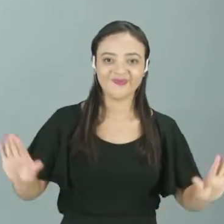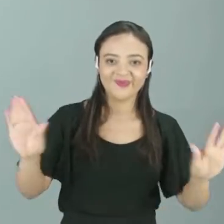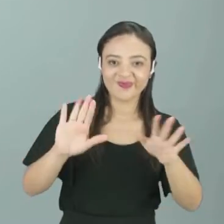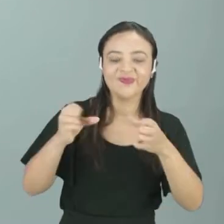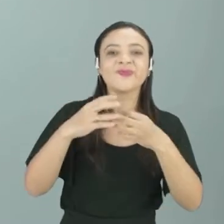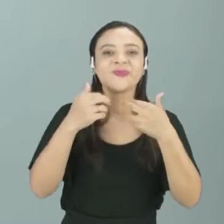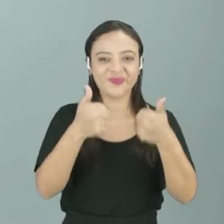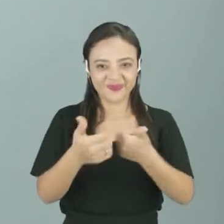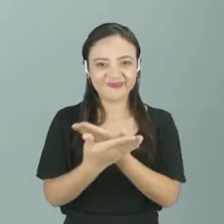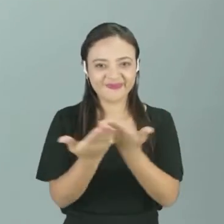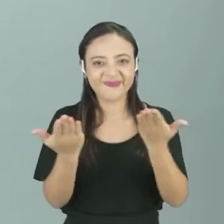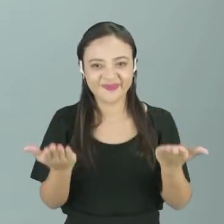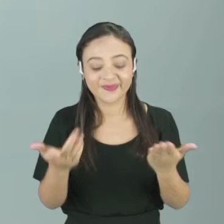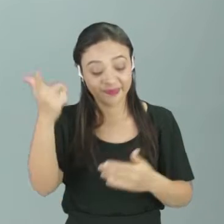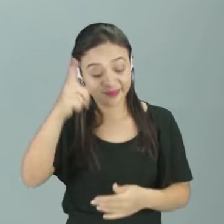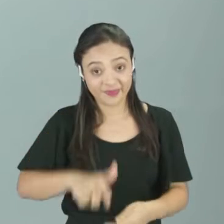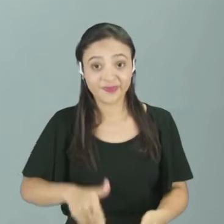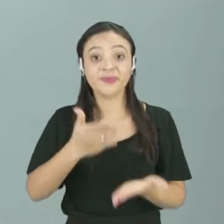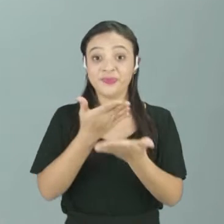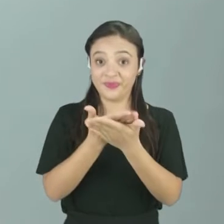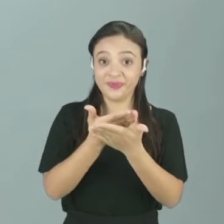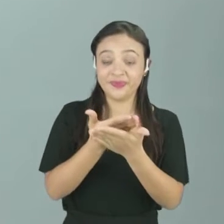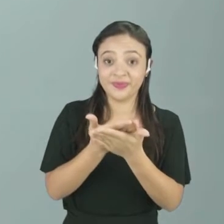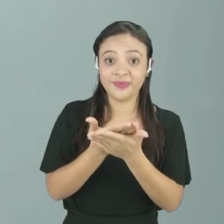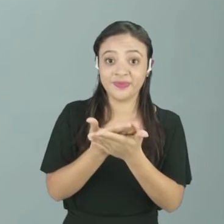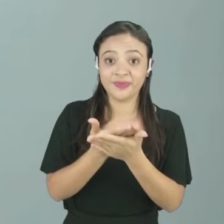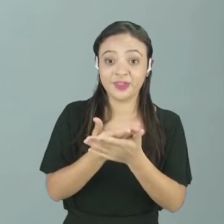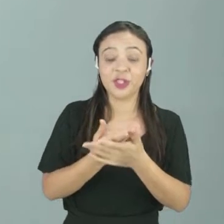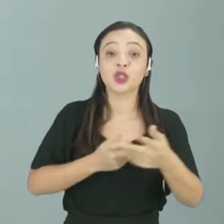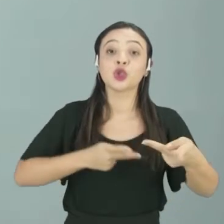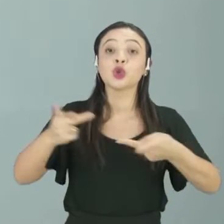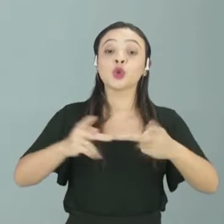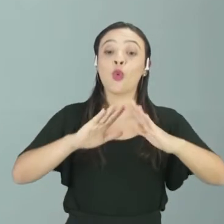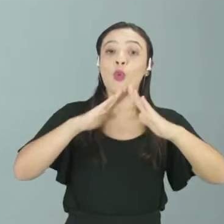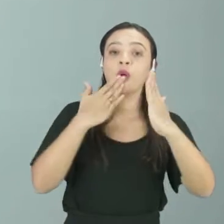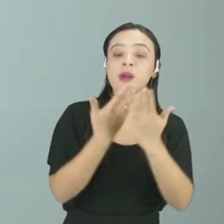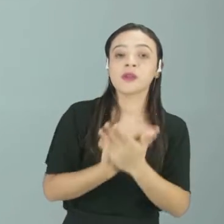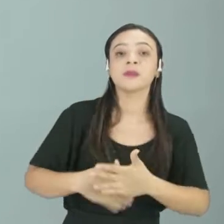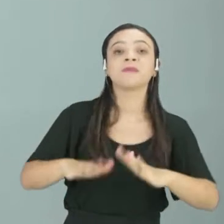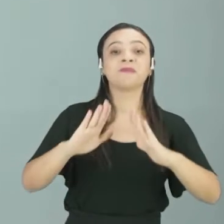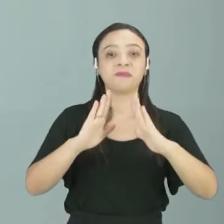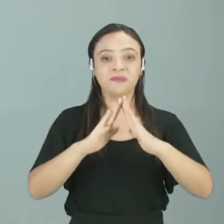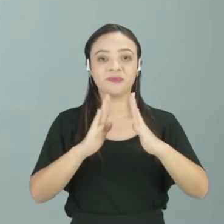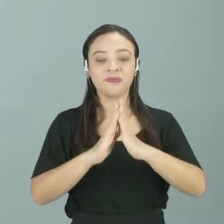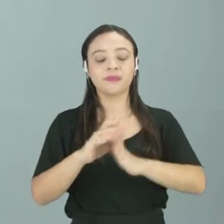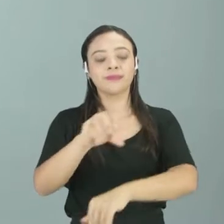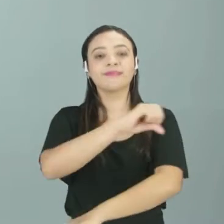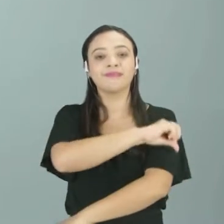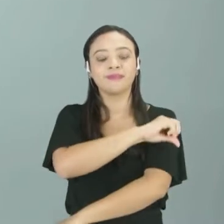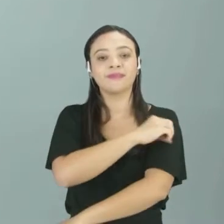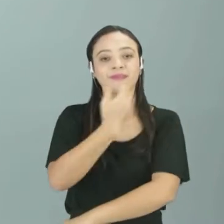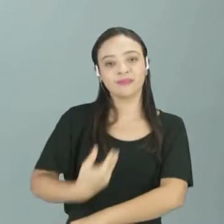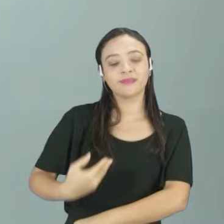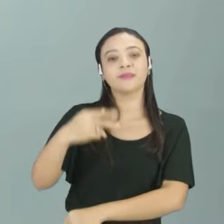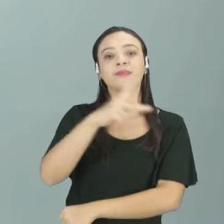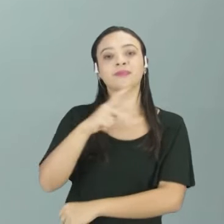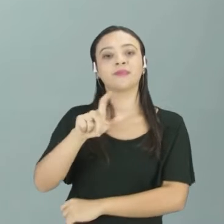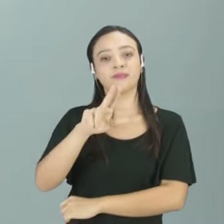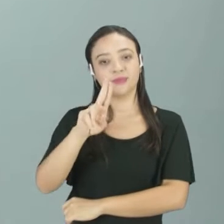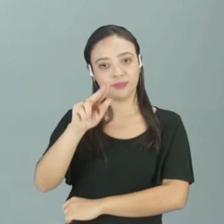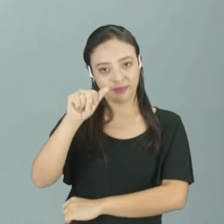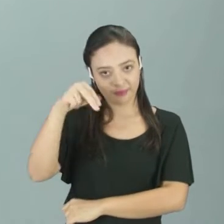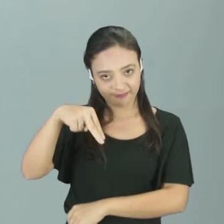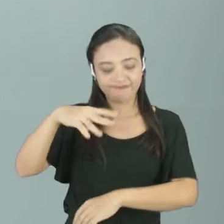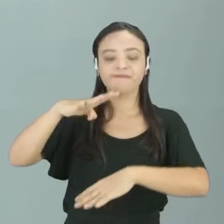Olá, tudo bem com você? Vamos hoje para mais uma aula do projeto Escola em Casa, nossa aula para o 9º ano. Meu nome é Luan Felipe, sou professor